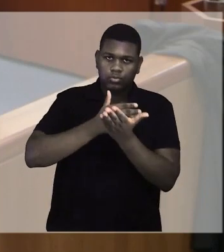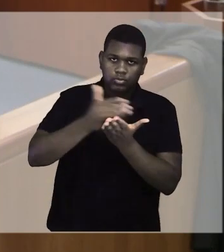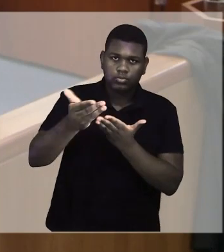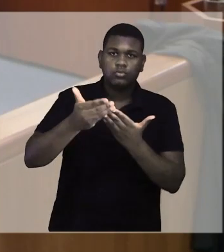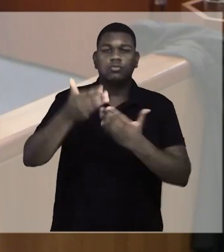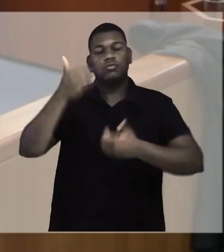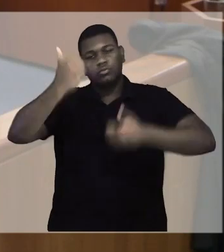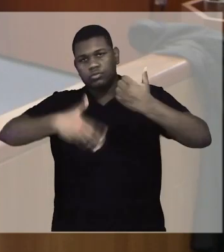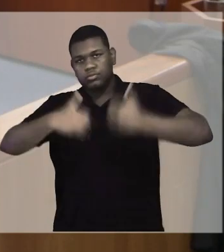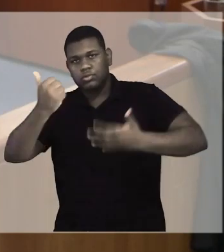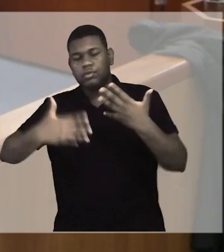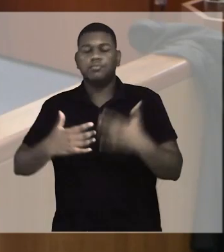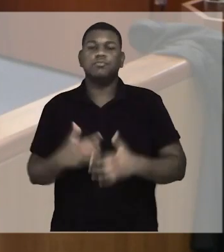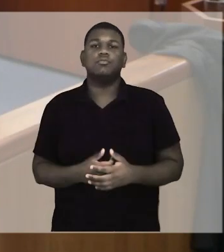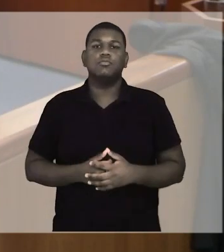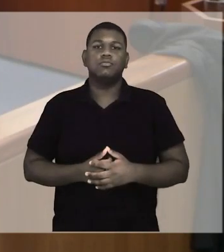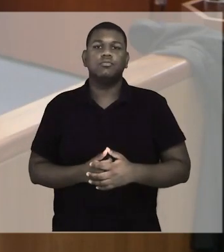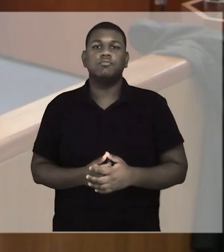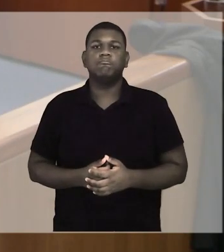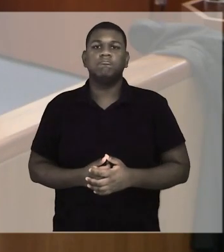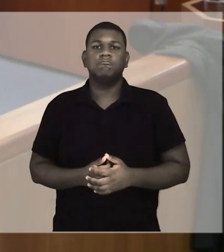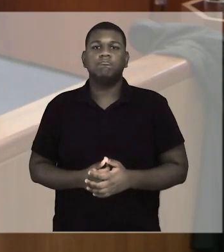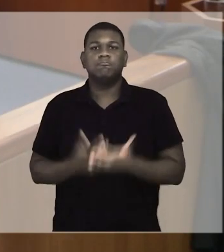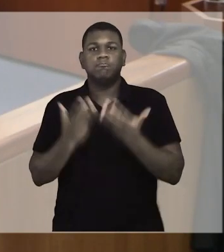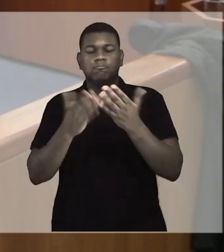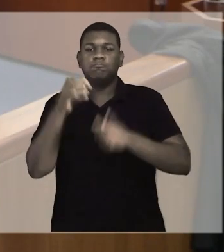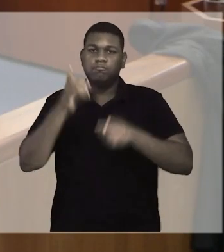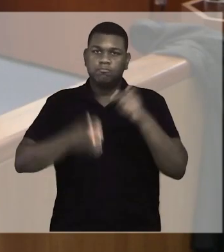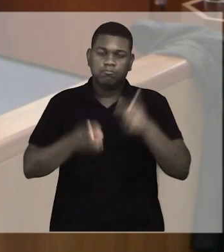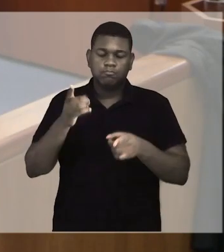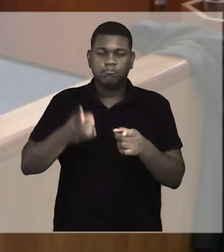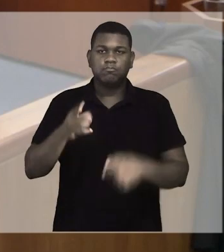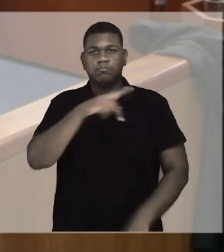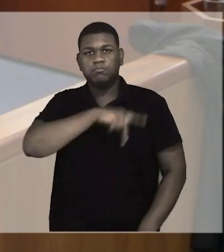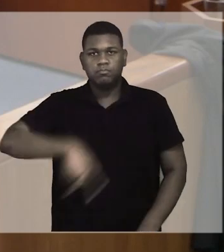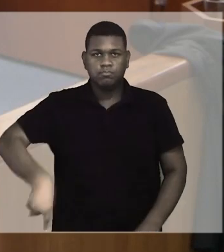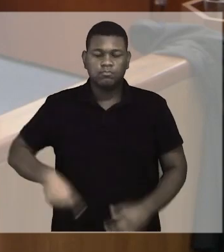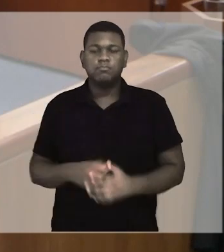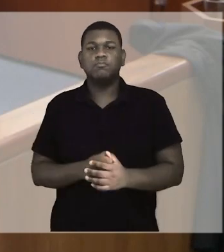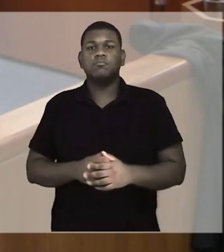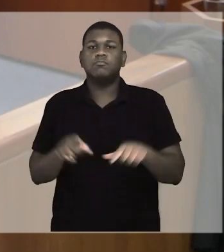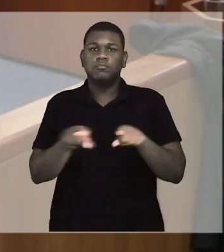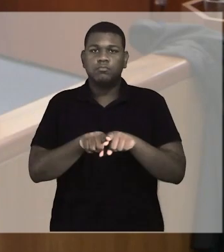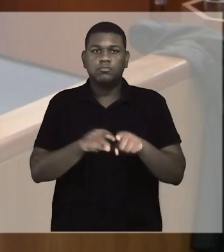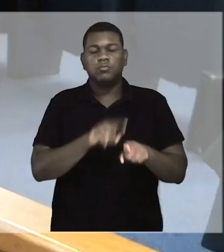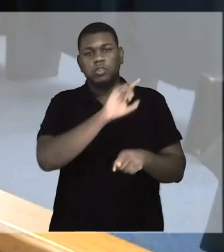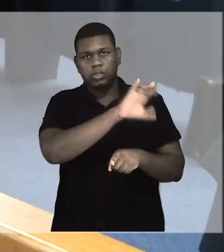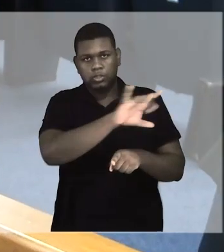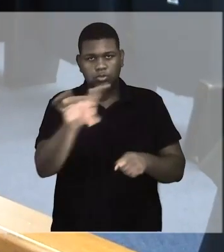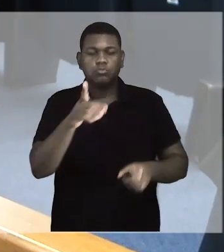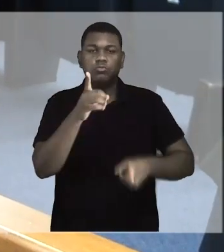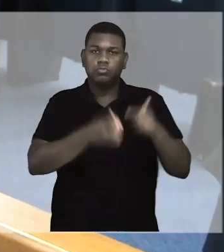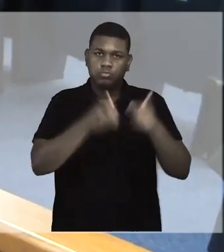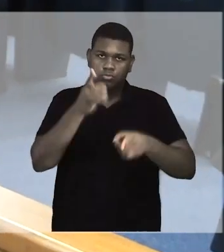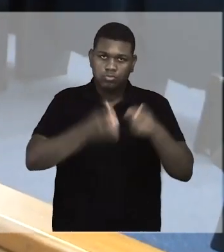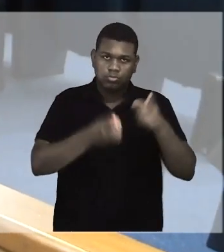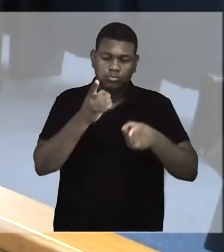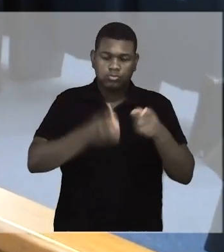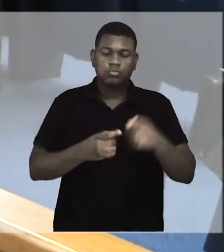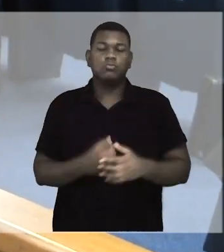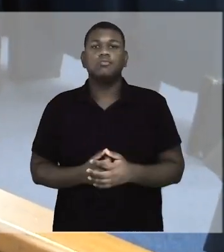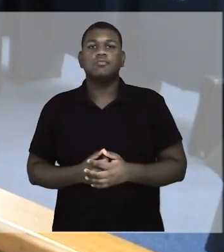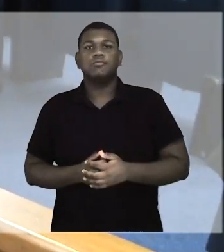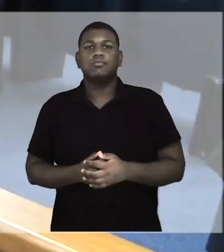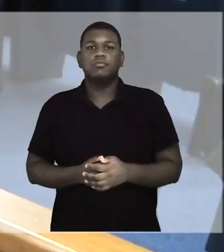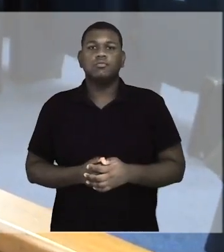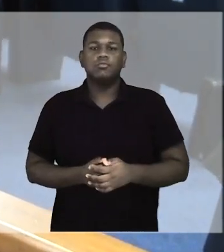dispensada a leitura de relatório, o eminente advogado tem a palavra para a sua sustentação oral. Excelentíssimo senhor